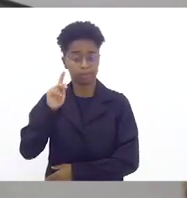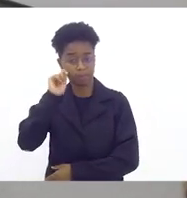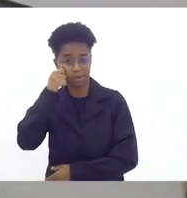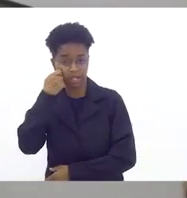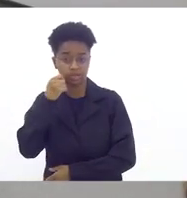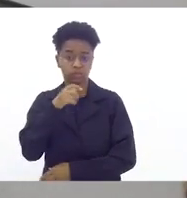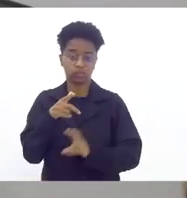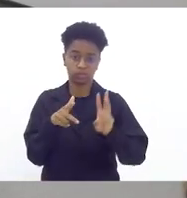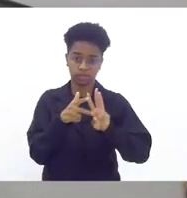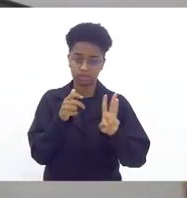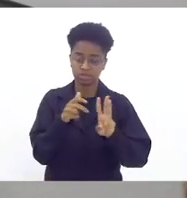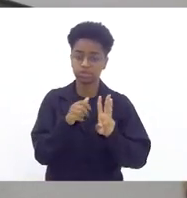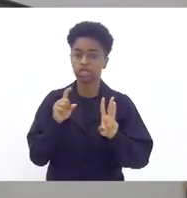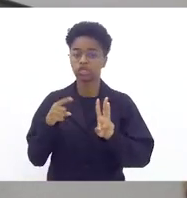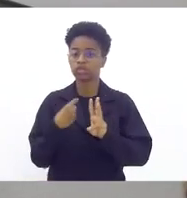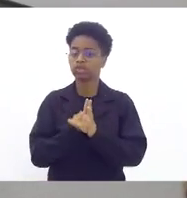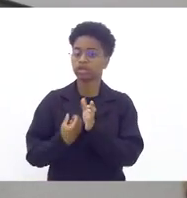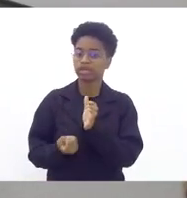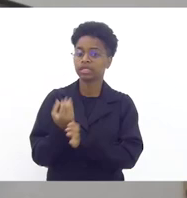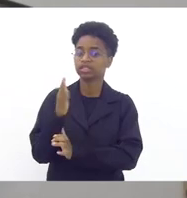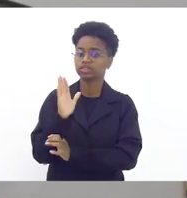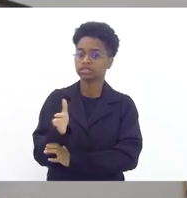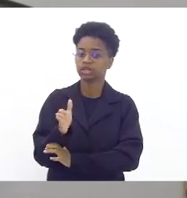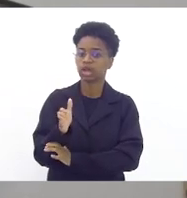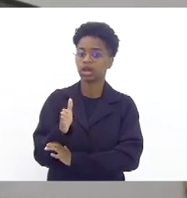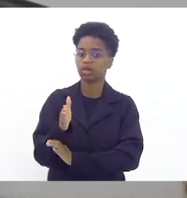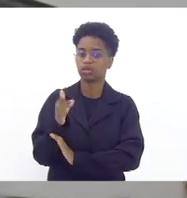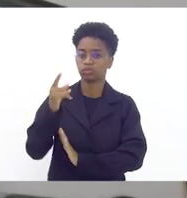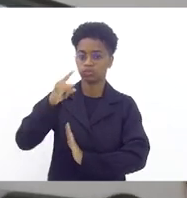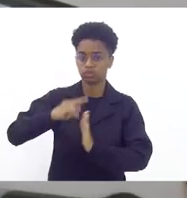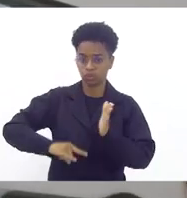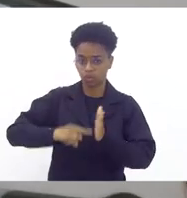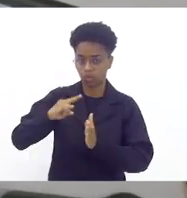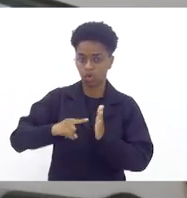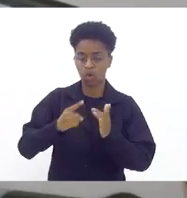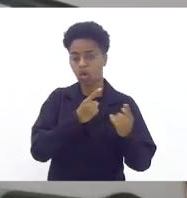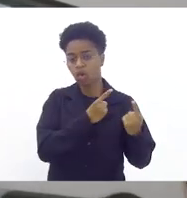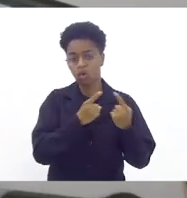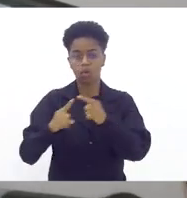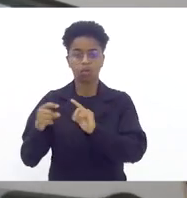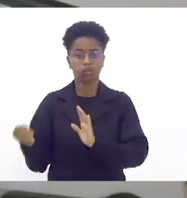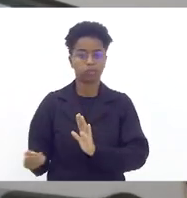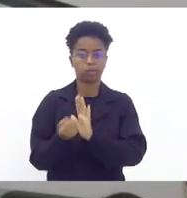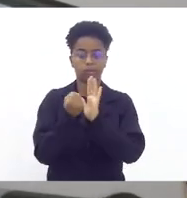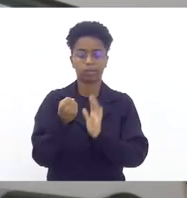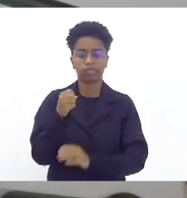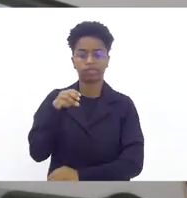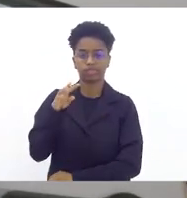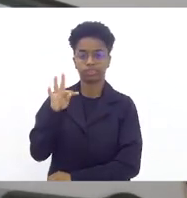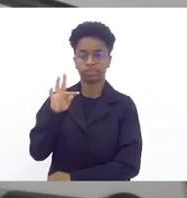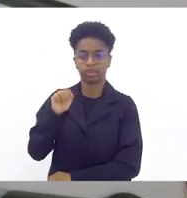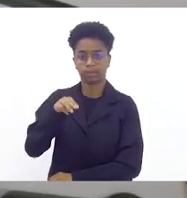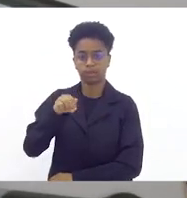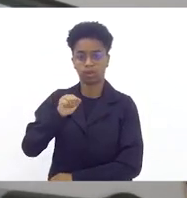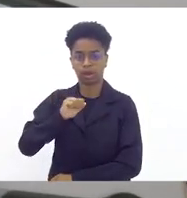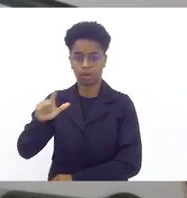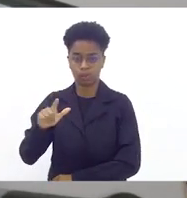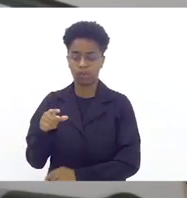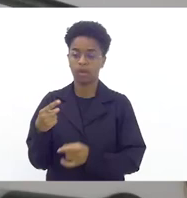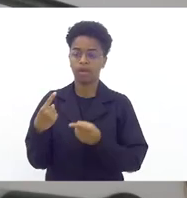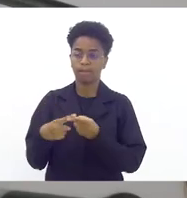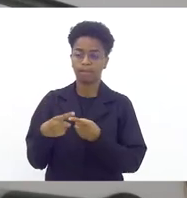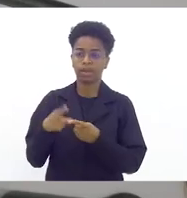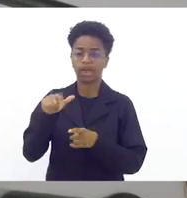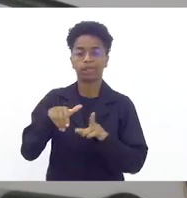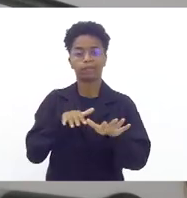vai estar produzindo já um manifesto contra o marco temporal. O RJ Solo Preto indígena